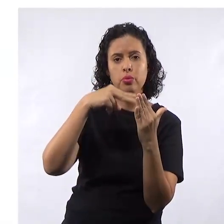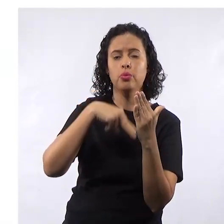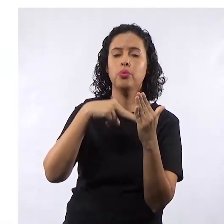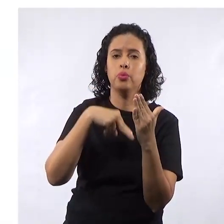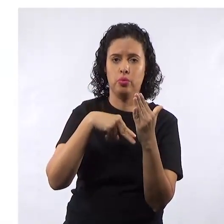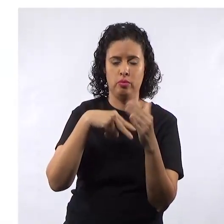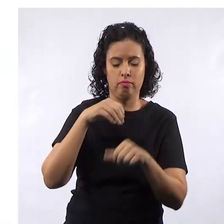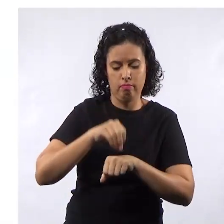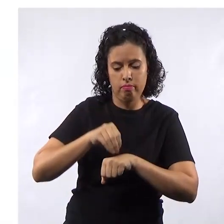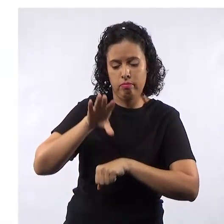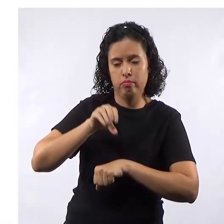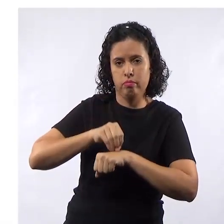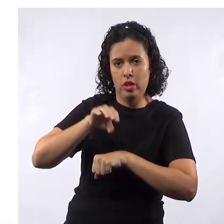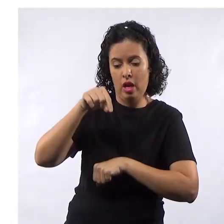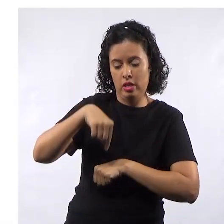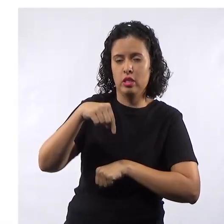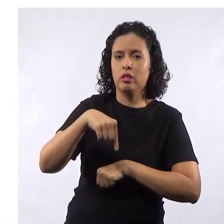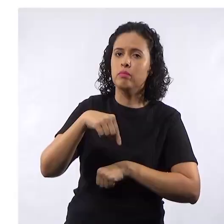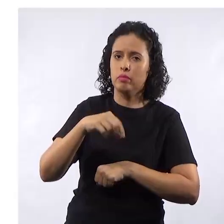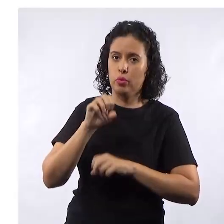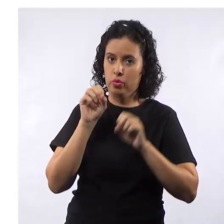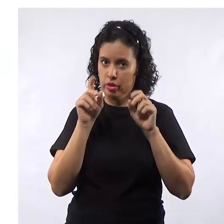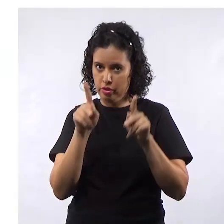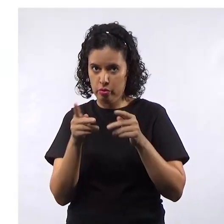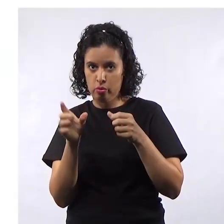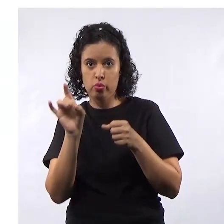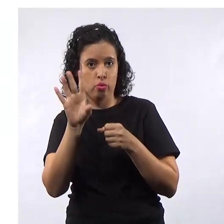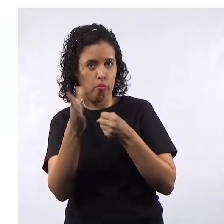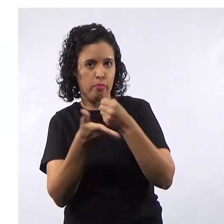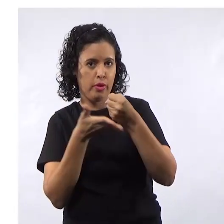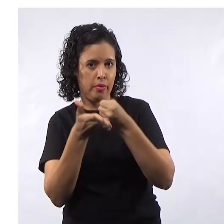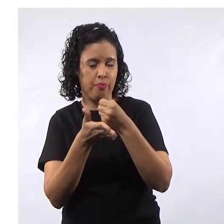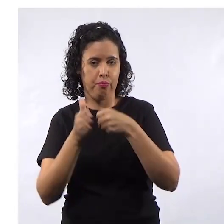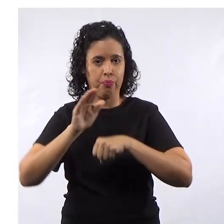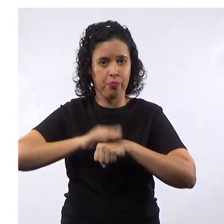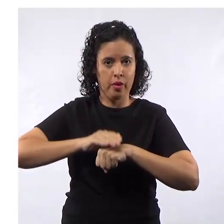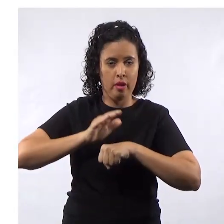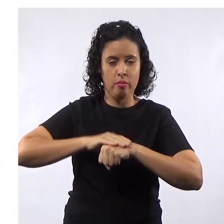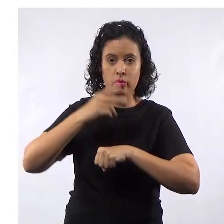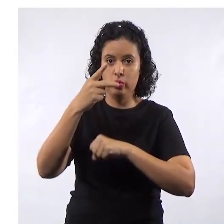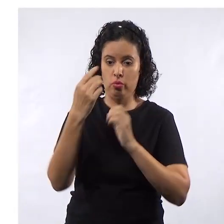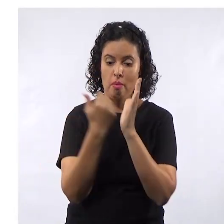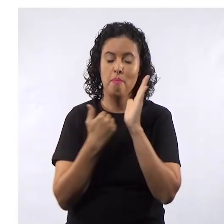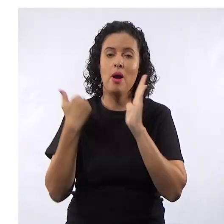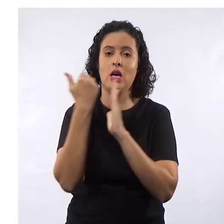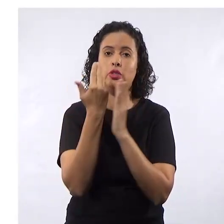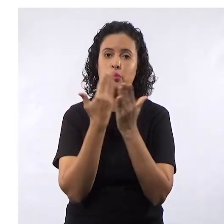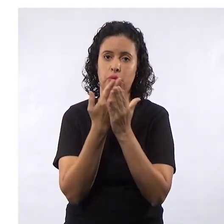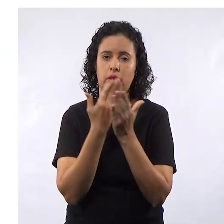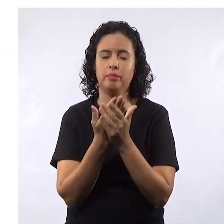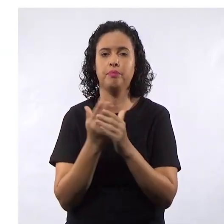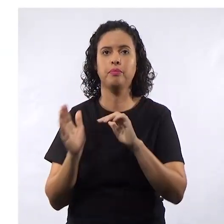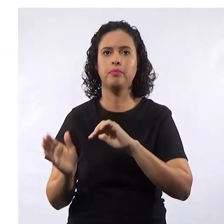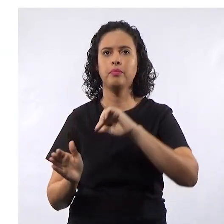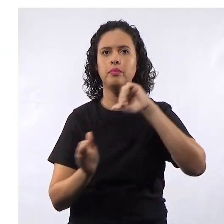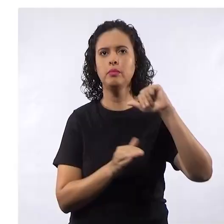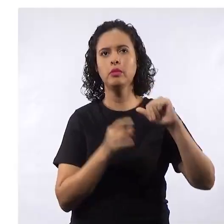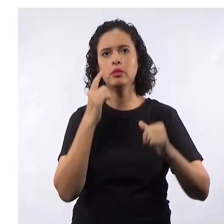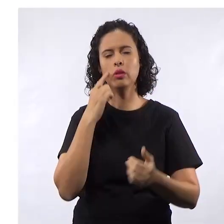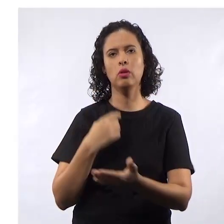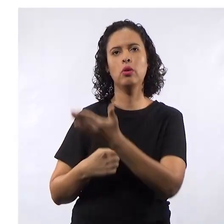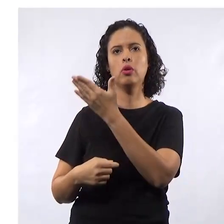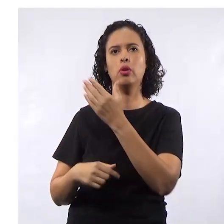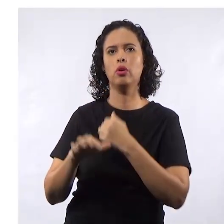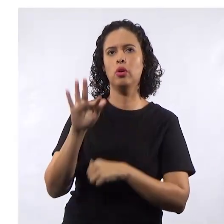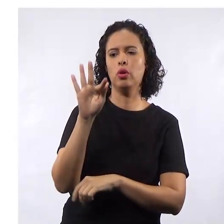partir dessas explicações básicas aqui, tá ok? Então, fontes do direito. Quais são as fontes?